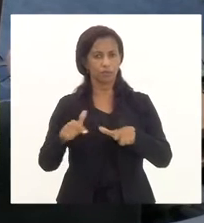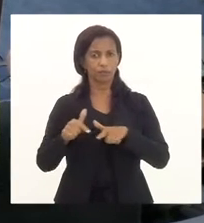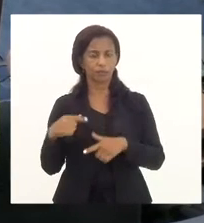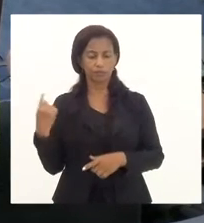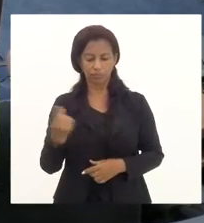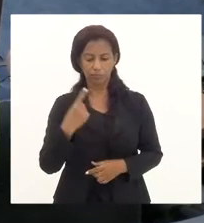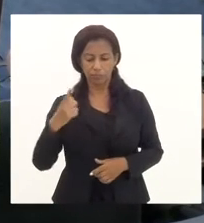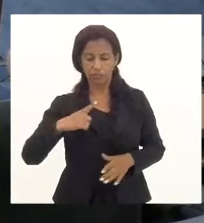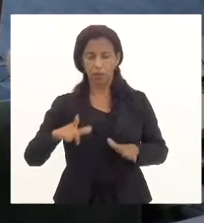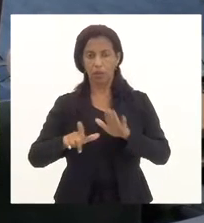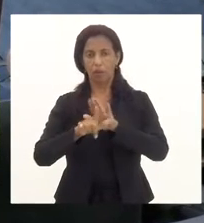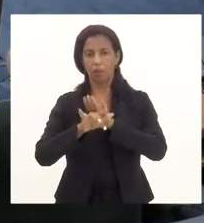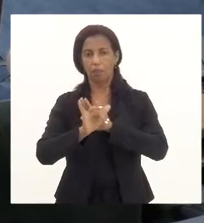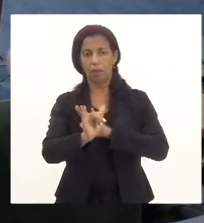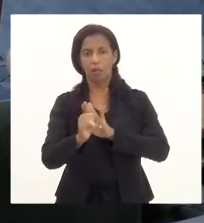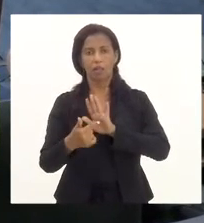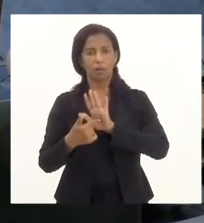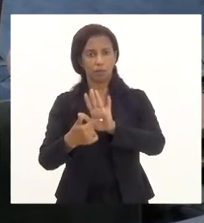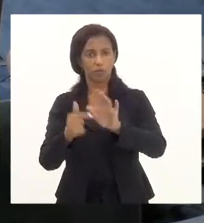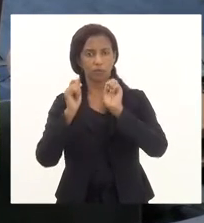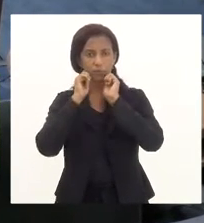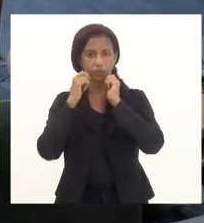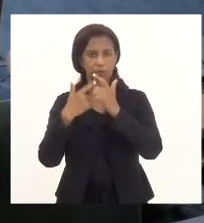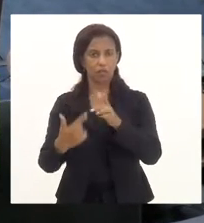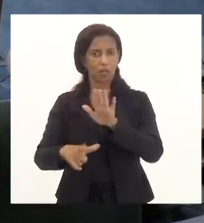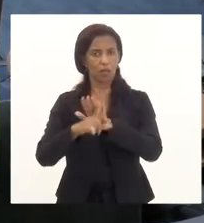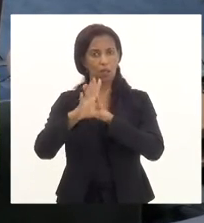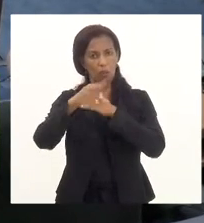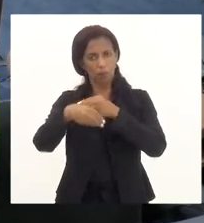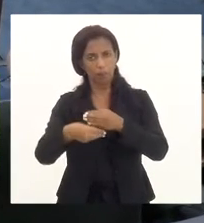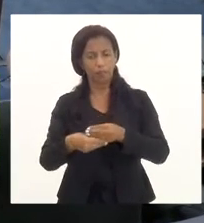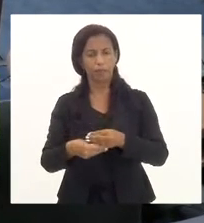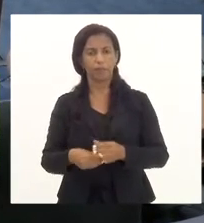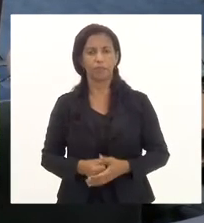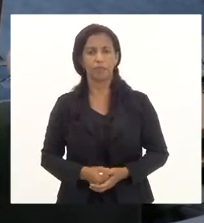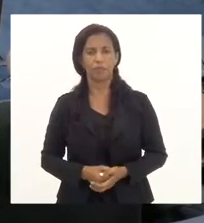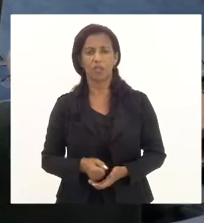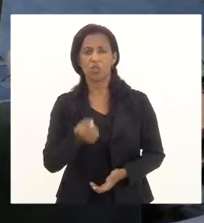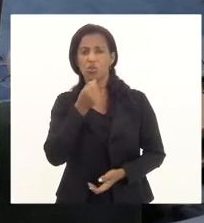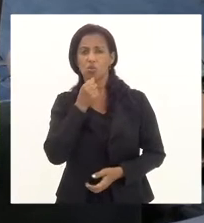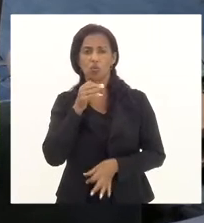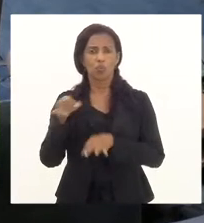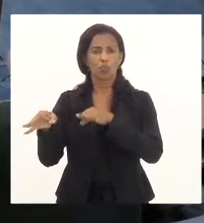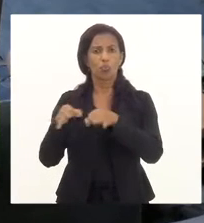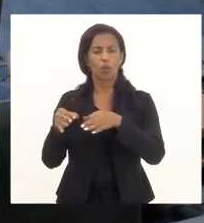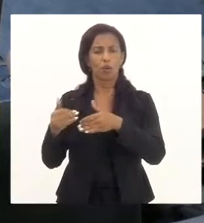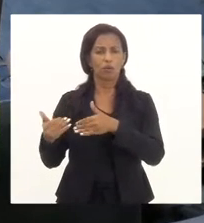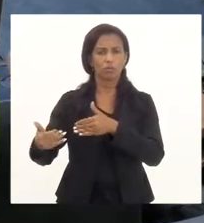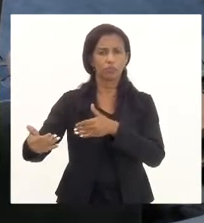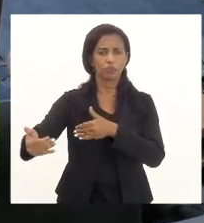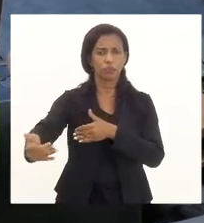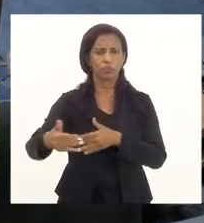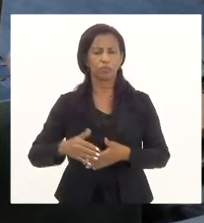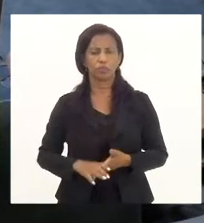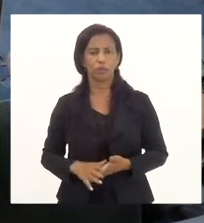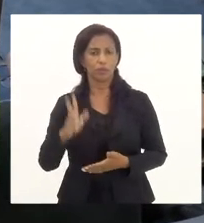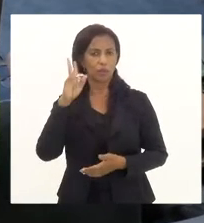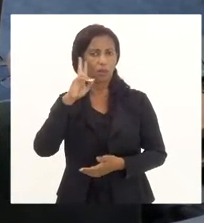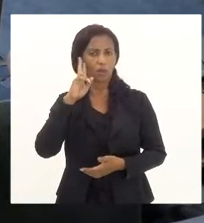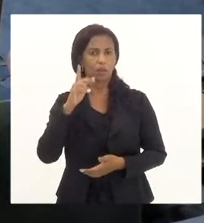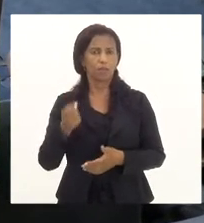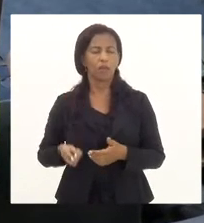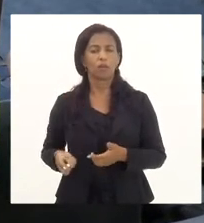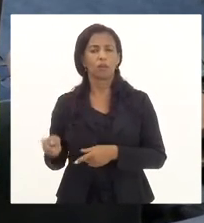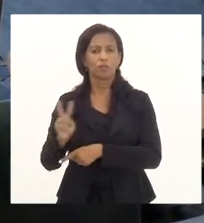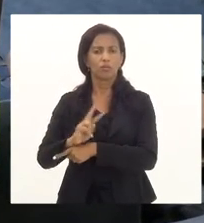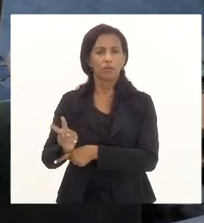né Nós estamos aí como a lei orgânica apresentada na alerj que é uma lei complementar e não tem um plano de carreira né lembrando ainda questão